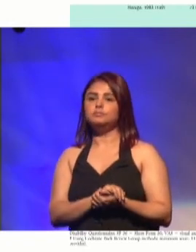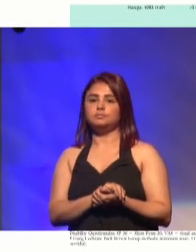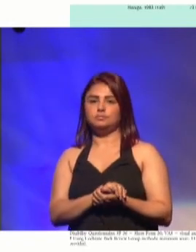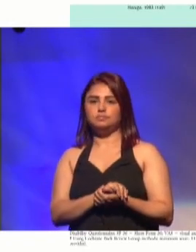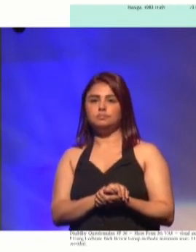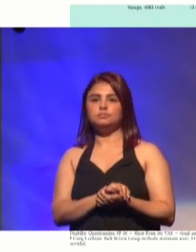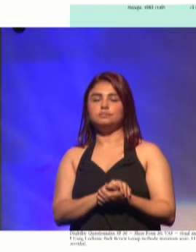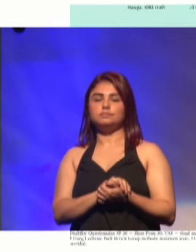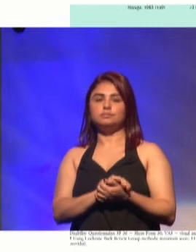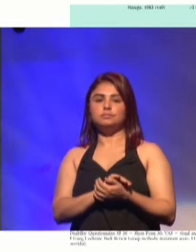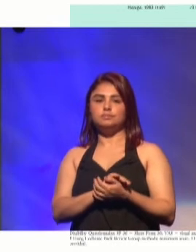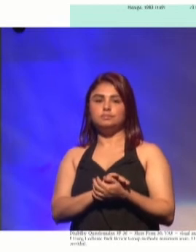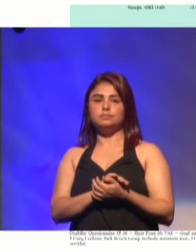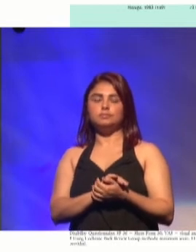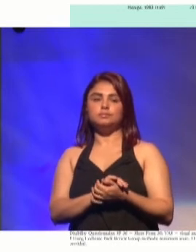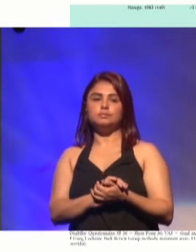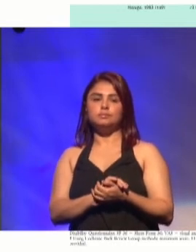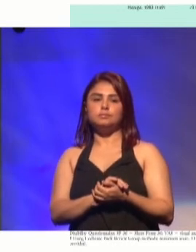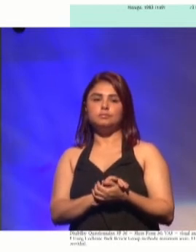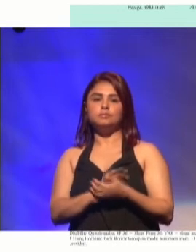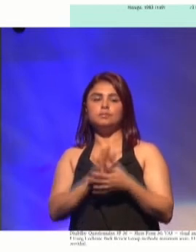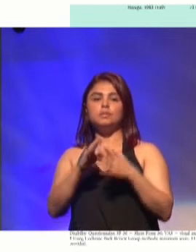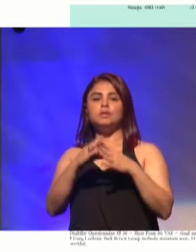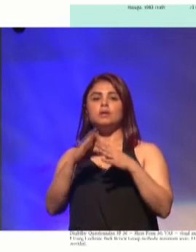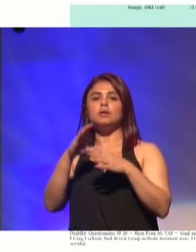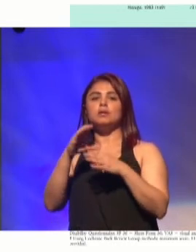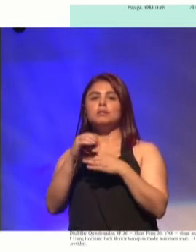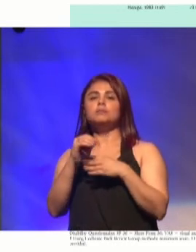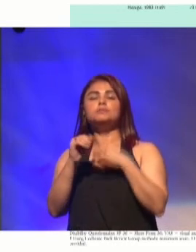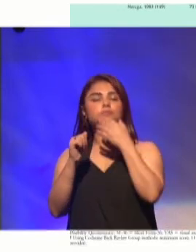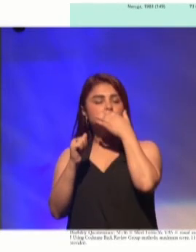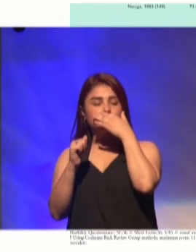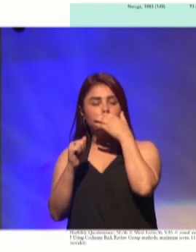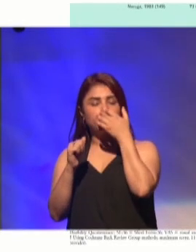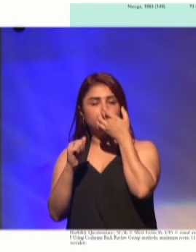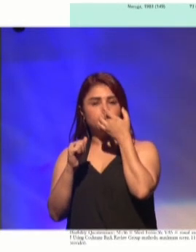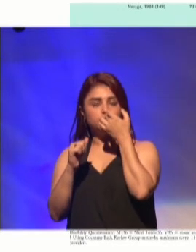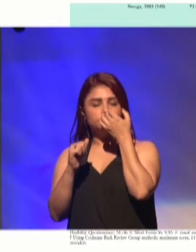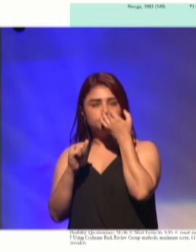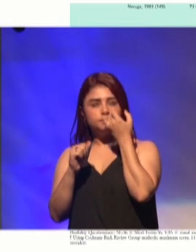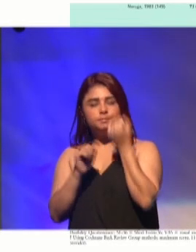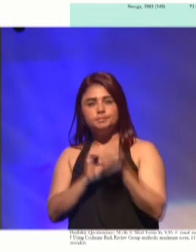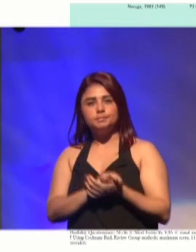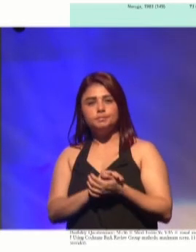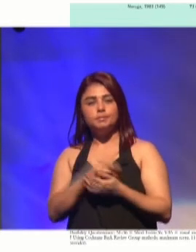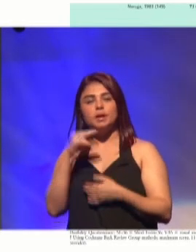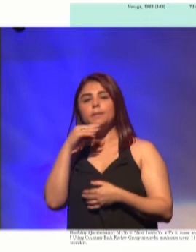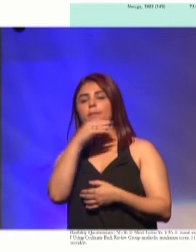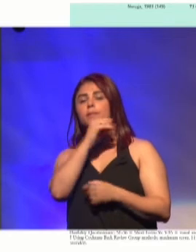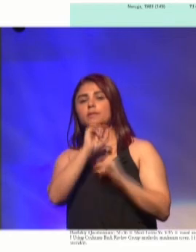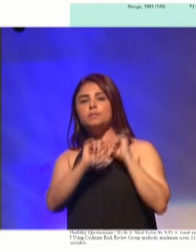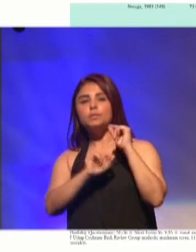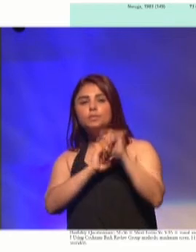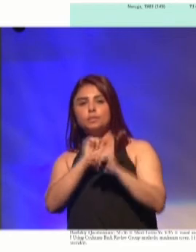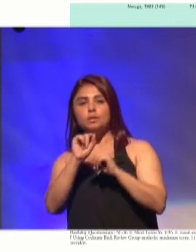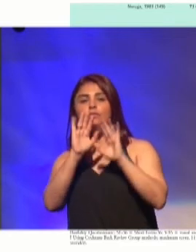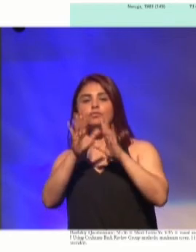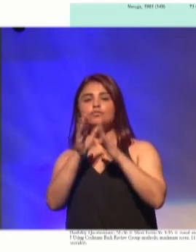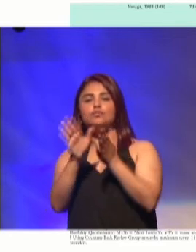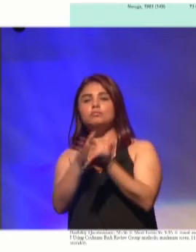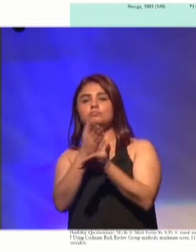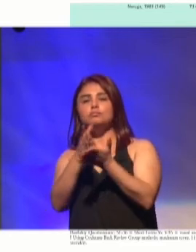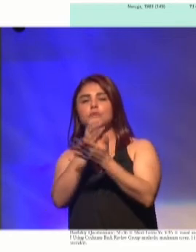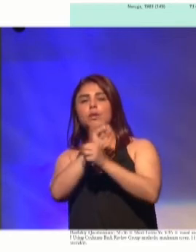Então, da American Academy of Physicians. E vejam, isso aqui está publicado,